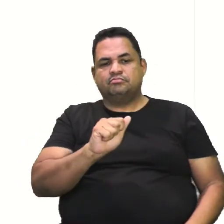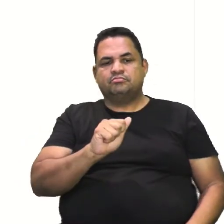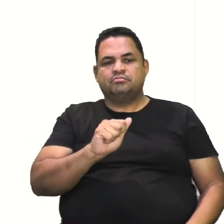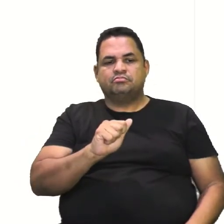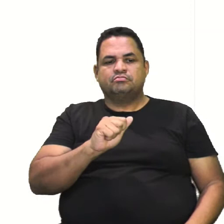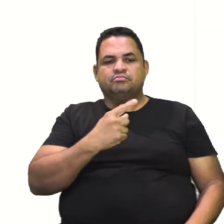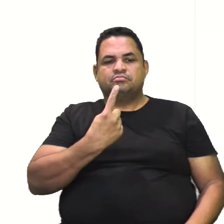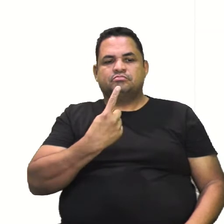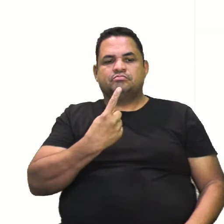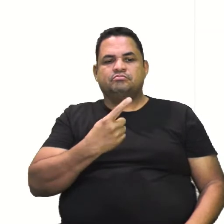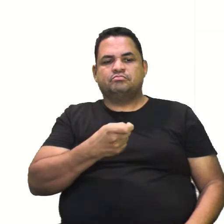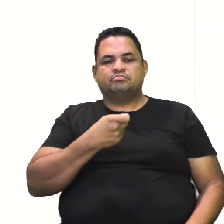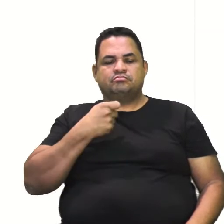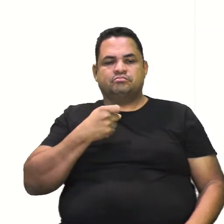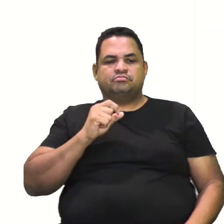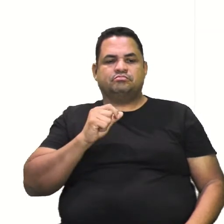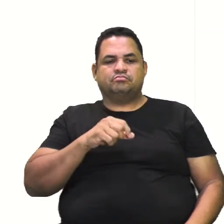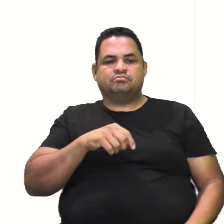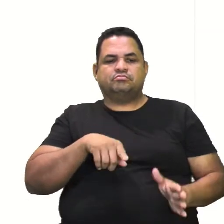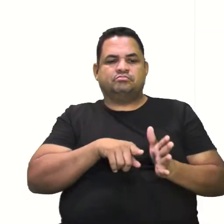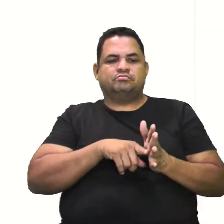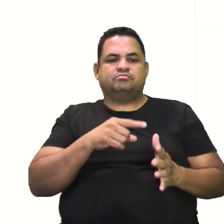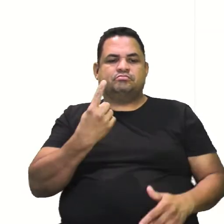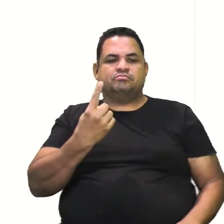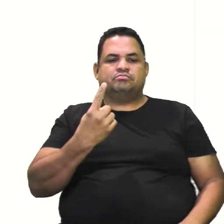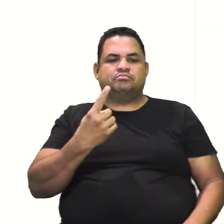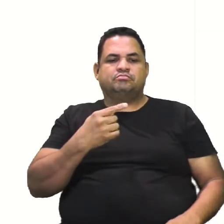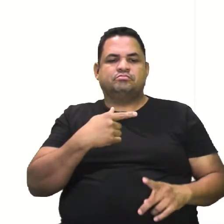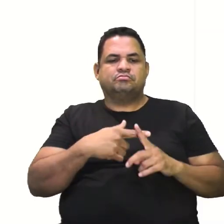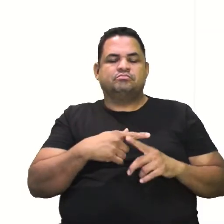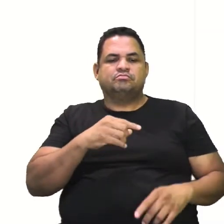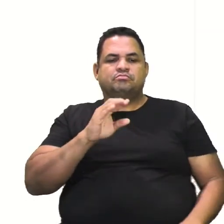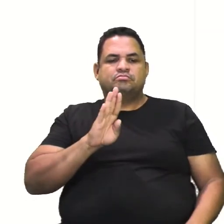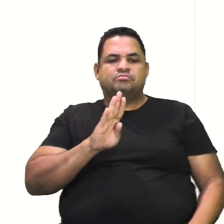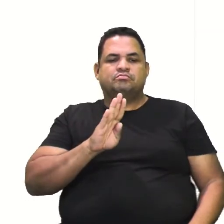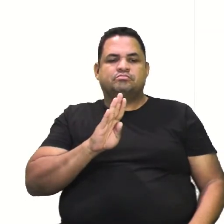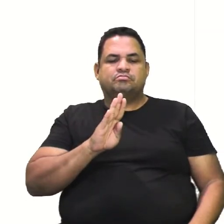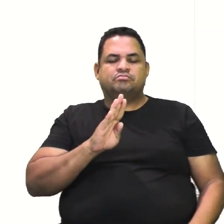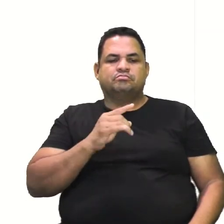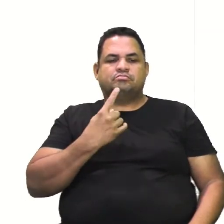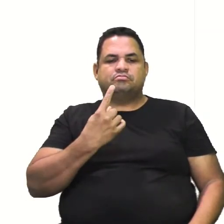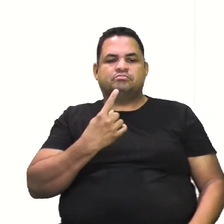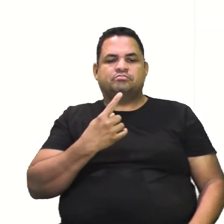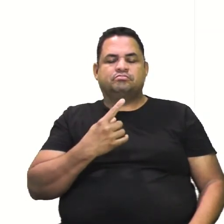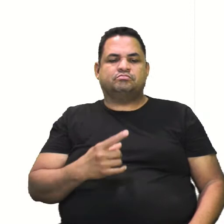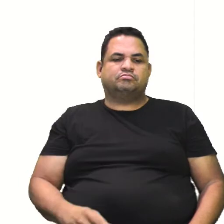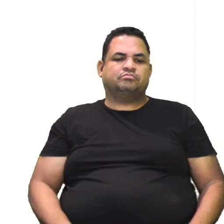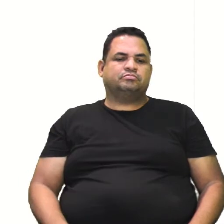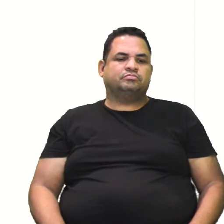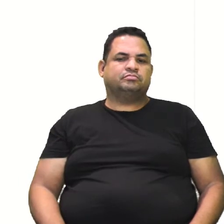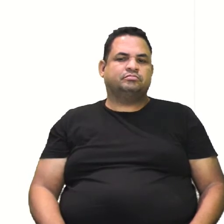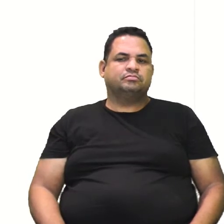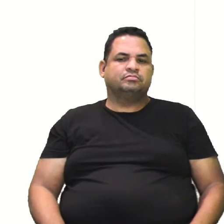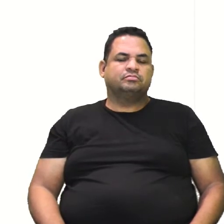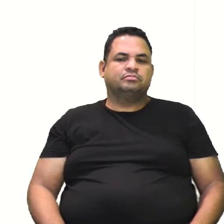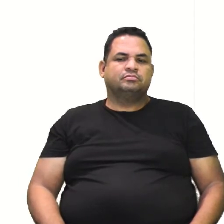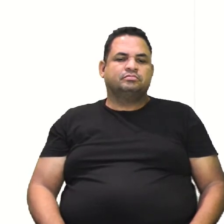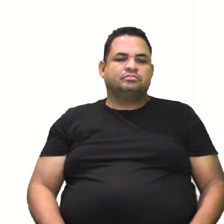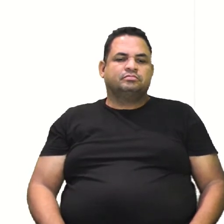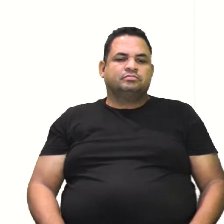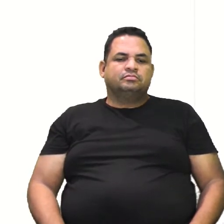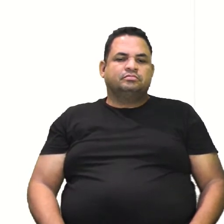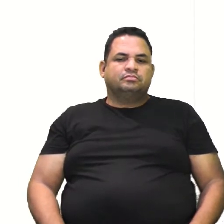é A? O A é 1. O X do ponto? Menos 1. Mais B, quem é B? Menos 1. B é 1 positivo,